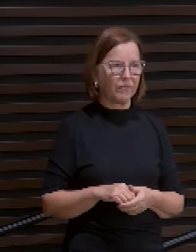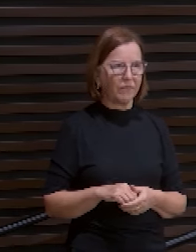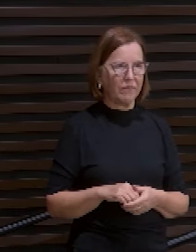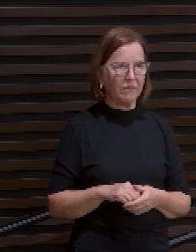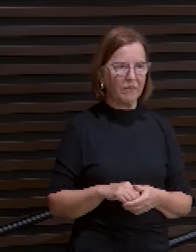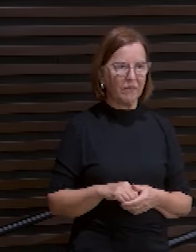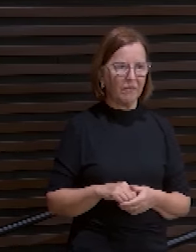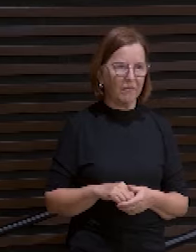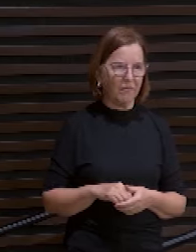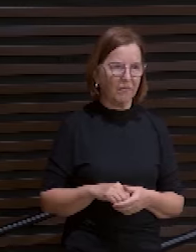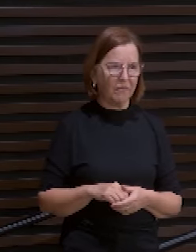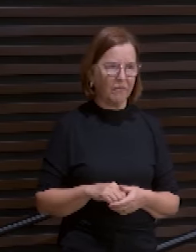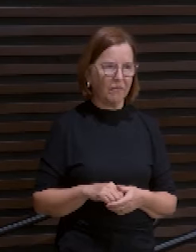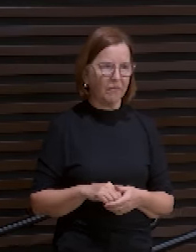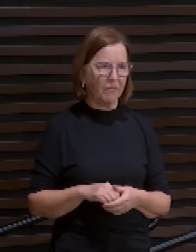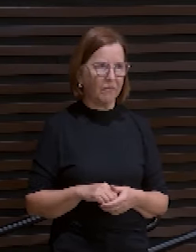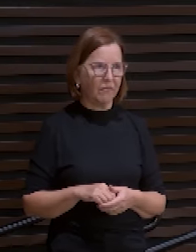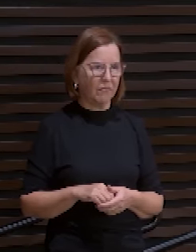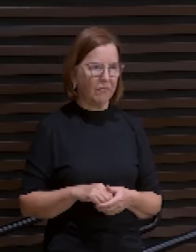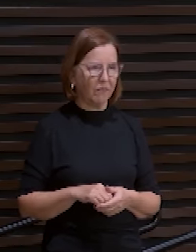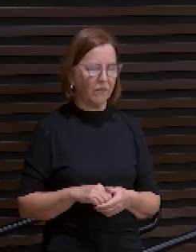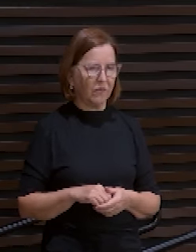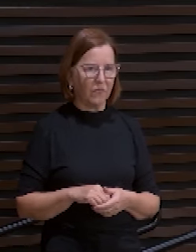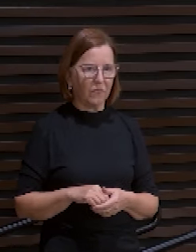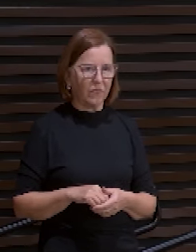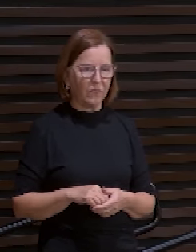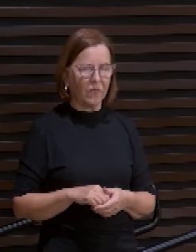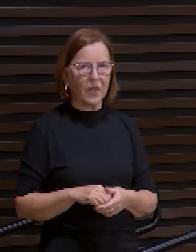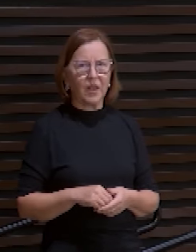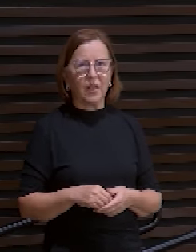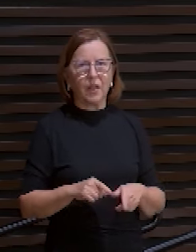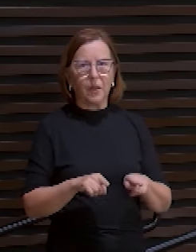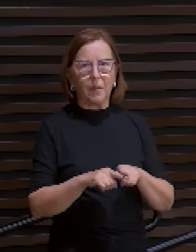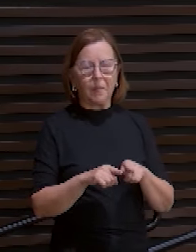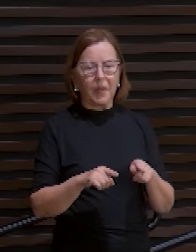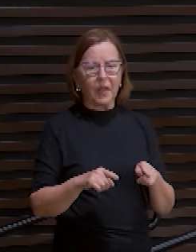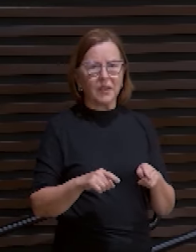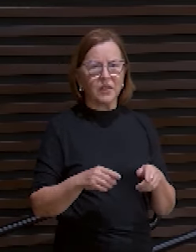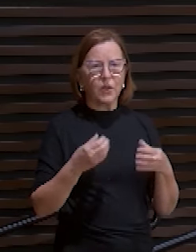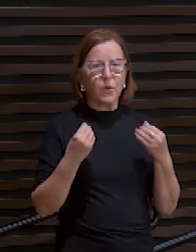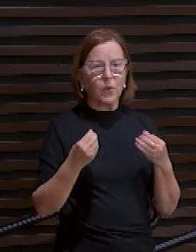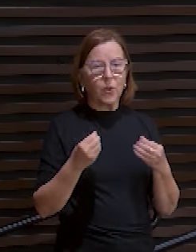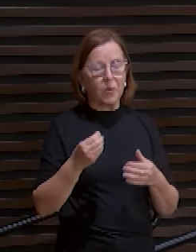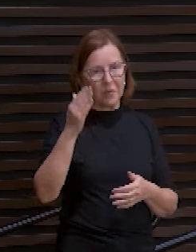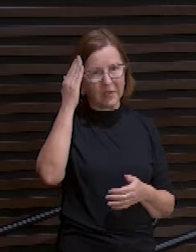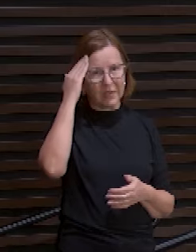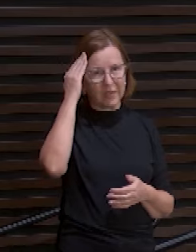escolher pode acompanhar no boletim mas como andar na sabedoria correta